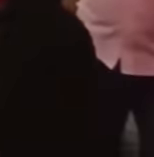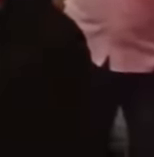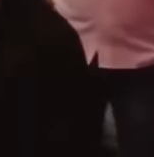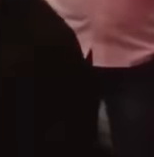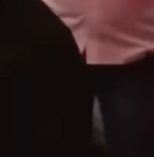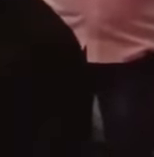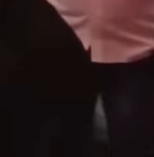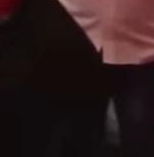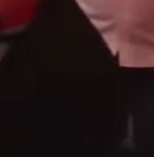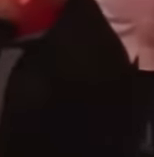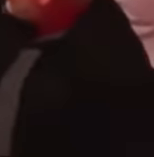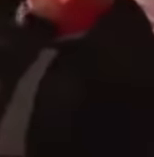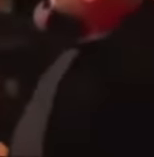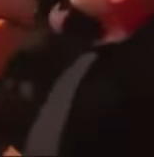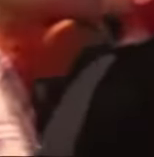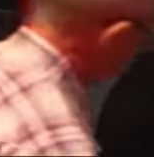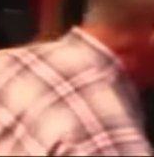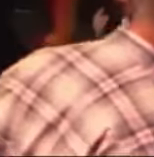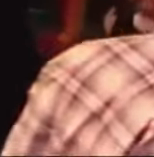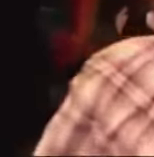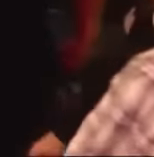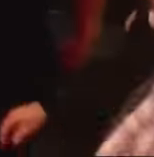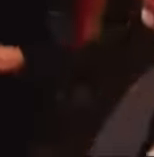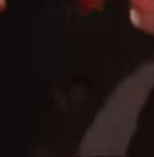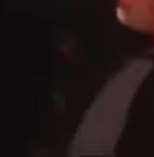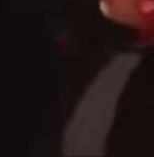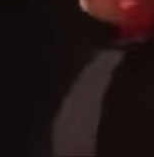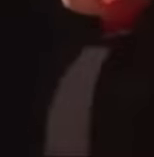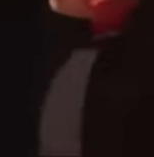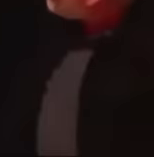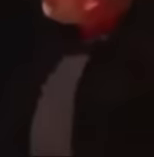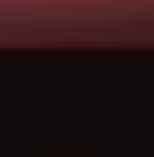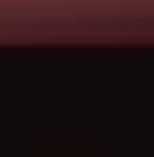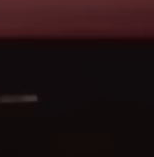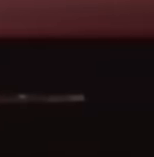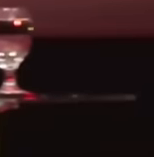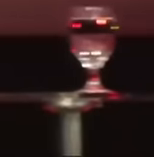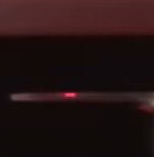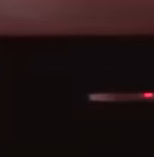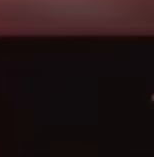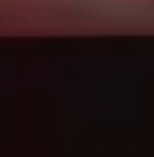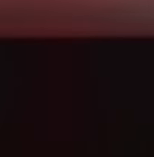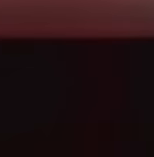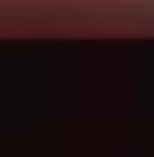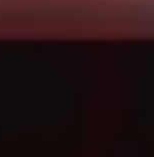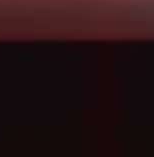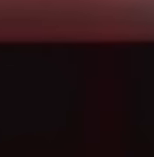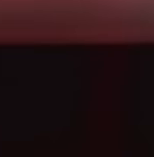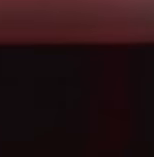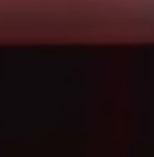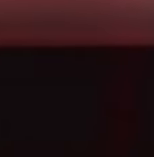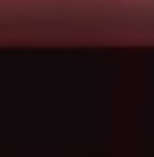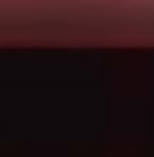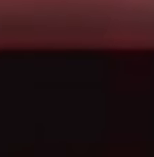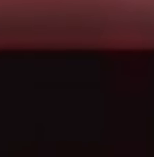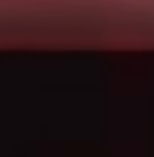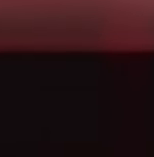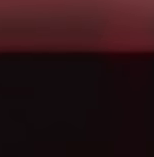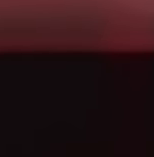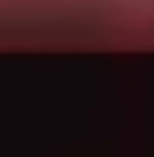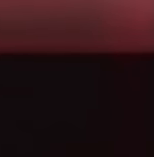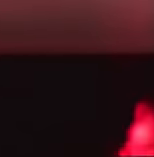Você faz parte desta família. Glória a Deus. Queridos, eu quero te convidar a seguir esse estandarte aí. Nós